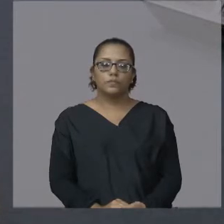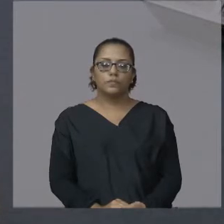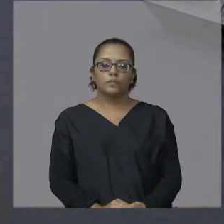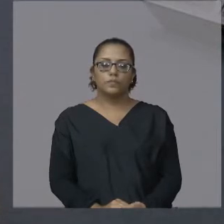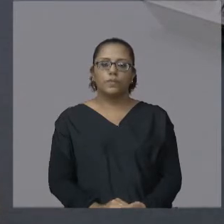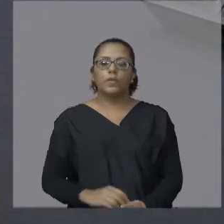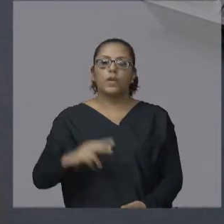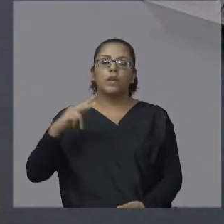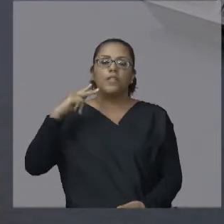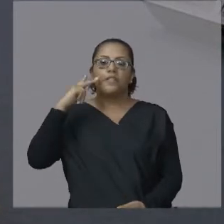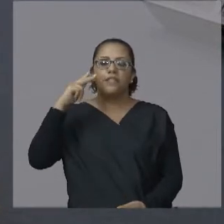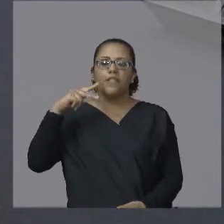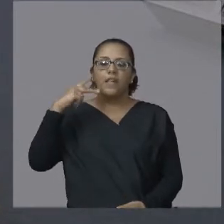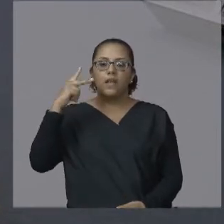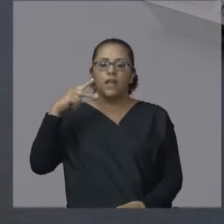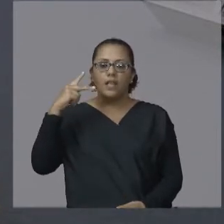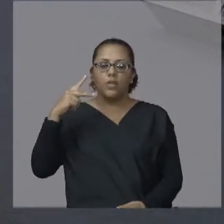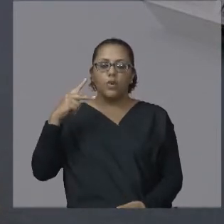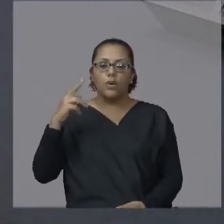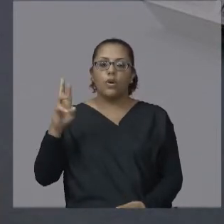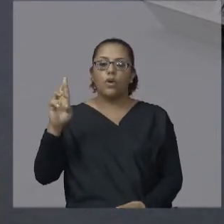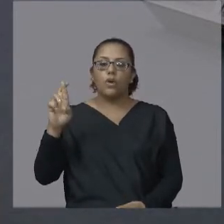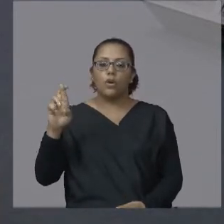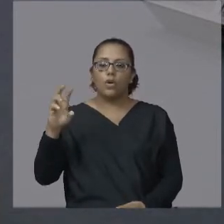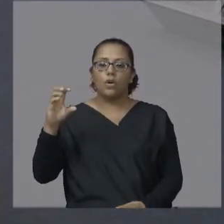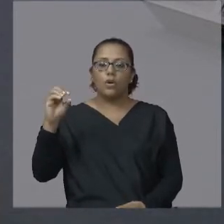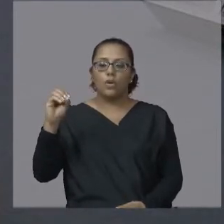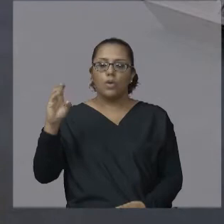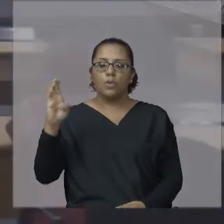Vereador Roberto do Eleven.